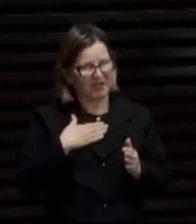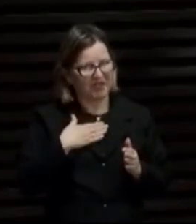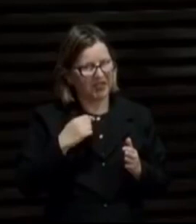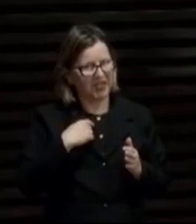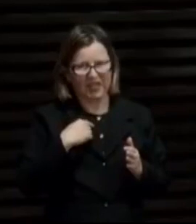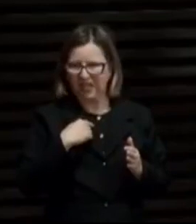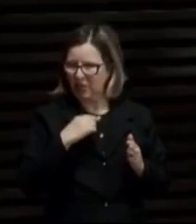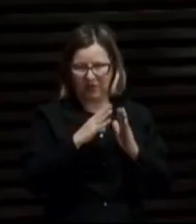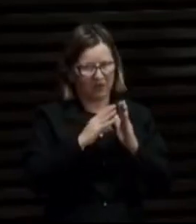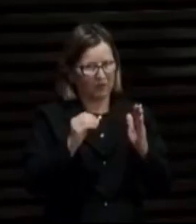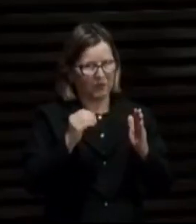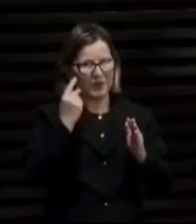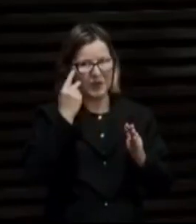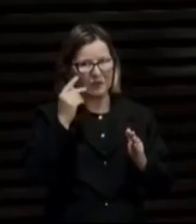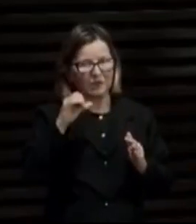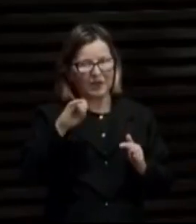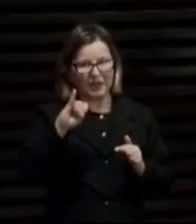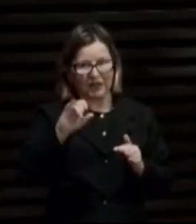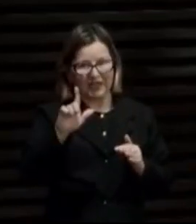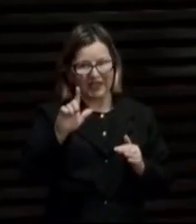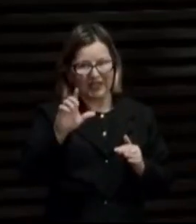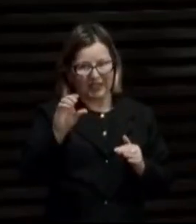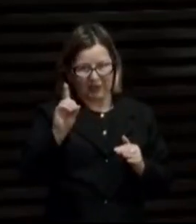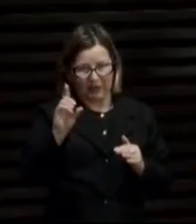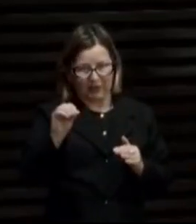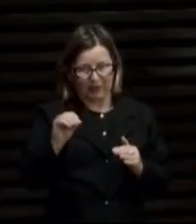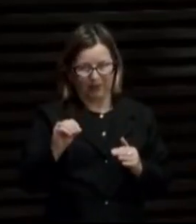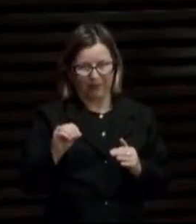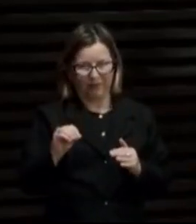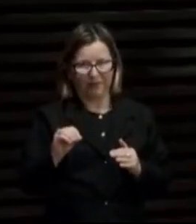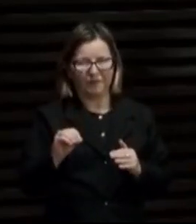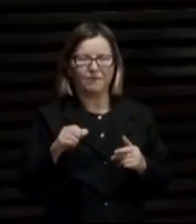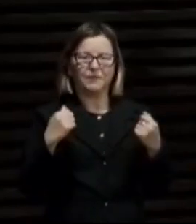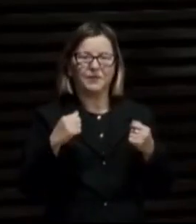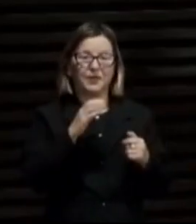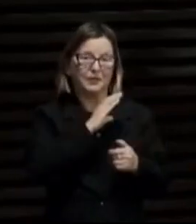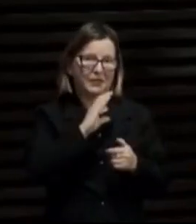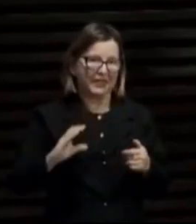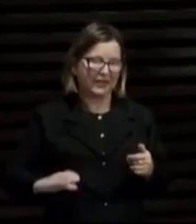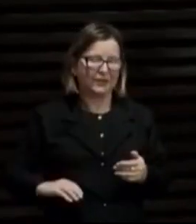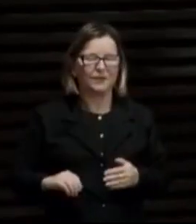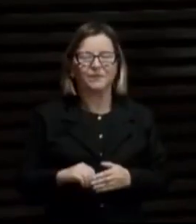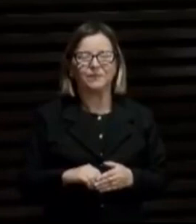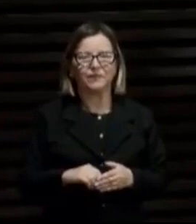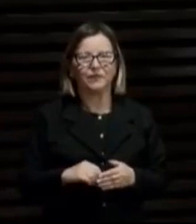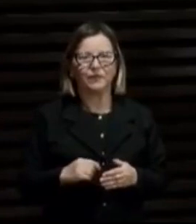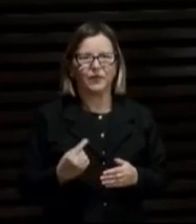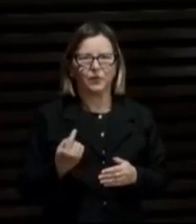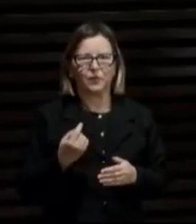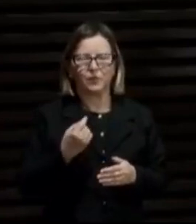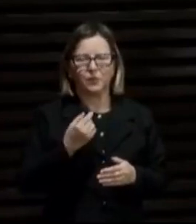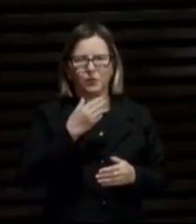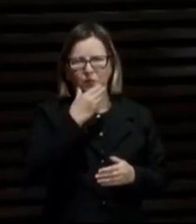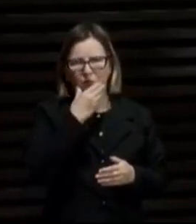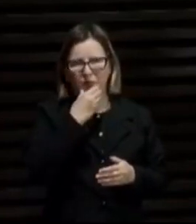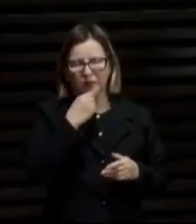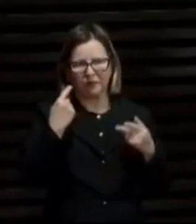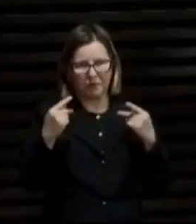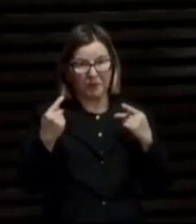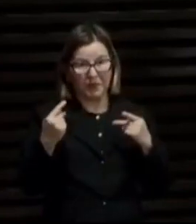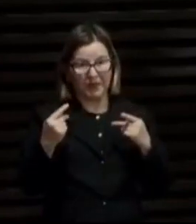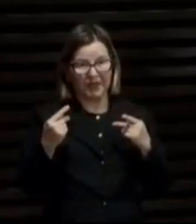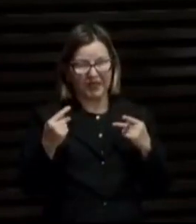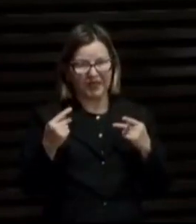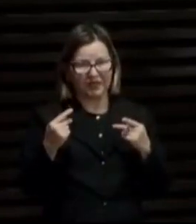solução. E C.H. Mackintosh diz assim, ele foi um pregador cristão do século XIX, e afirma que